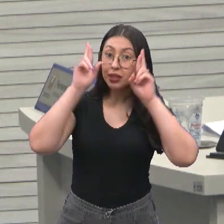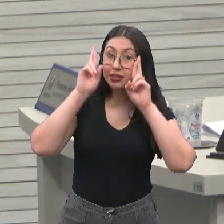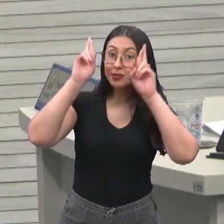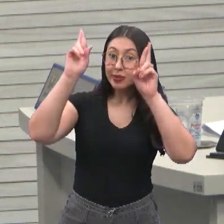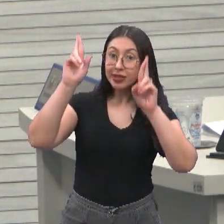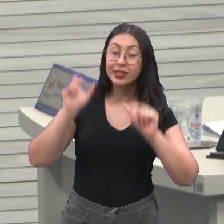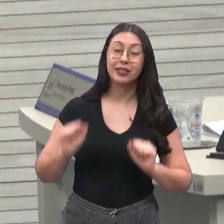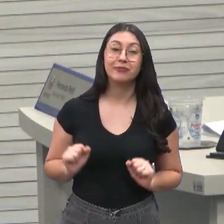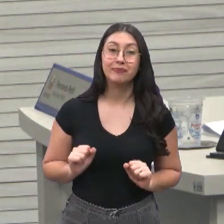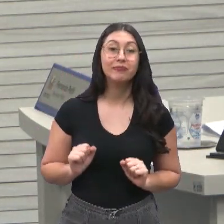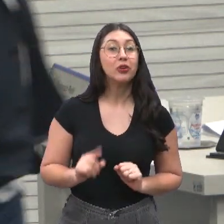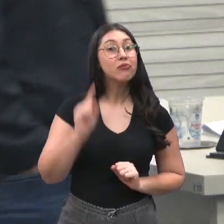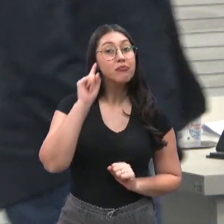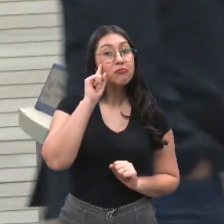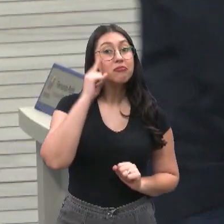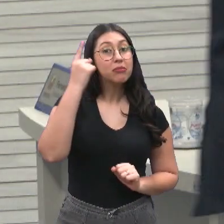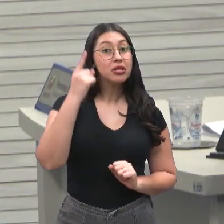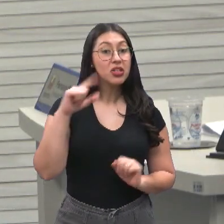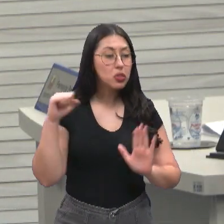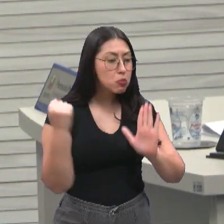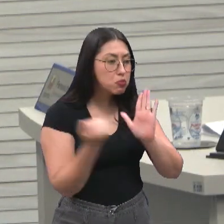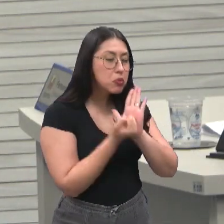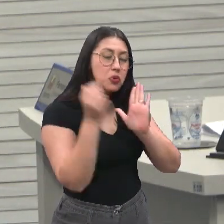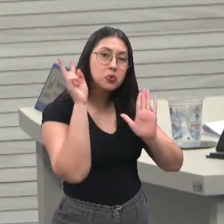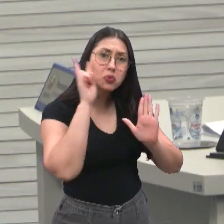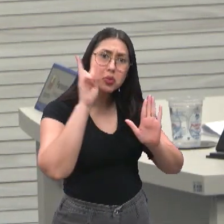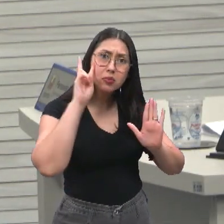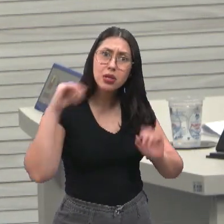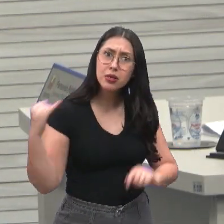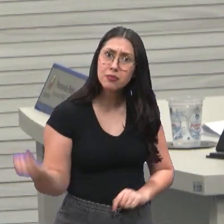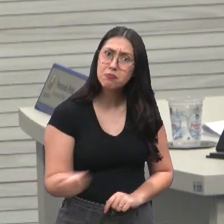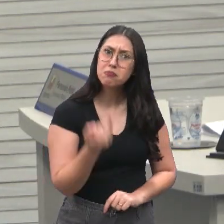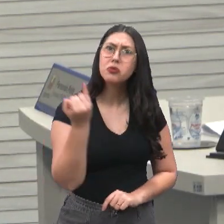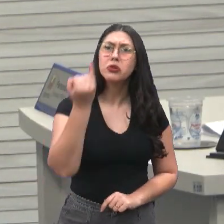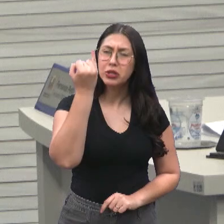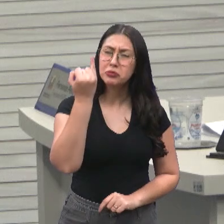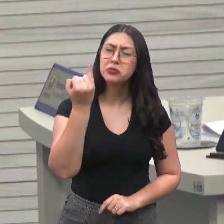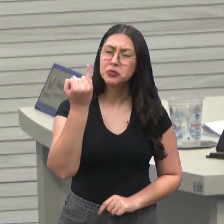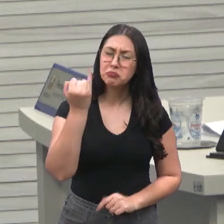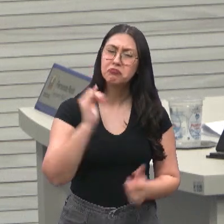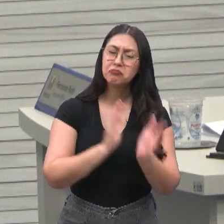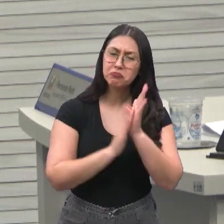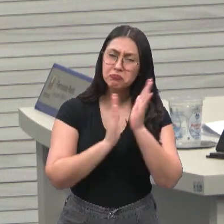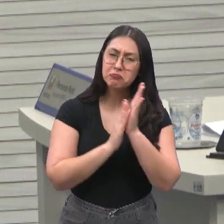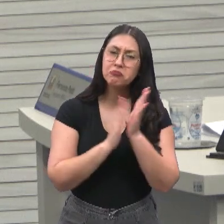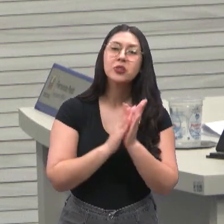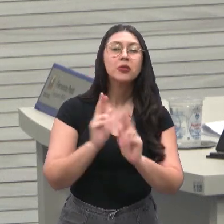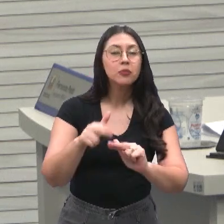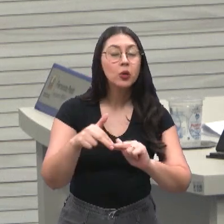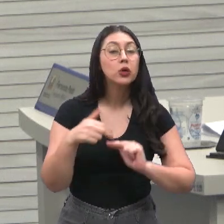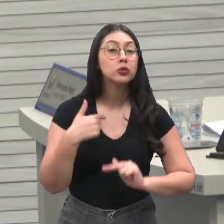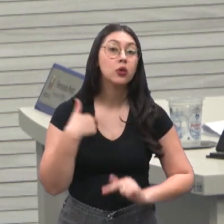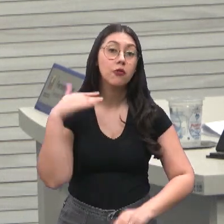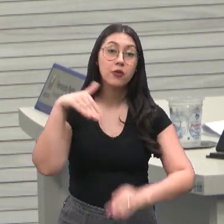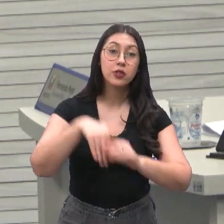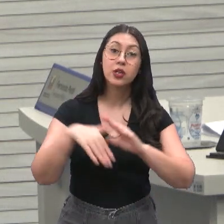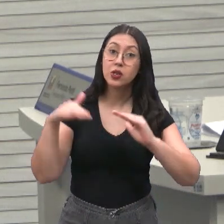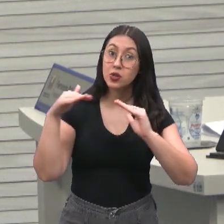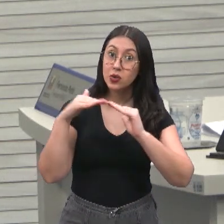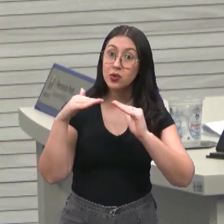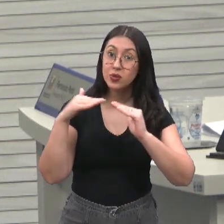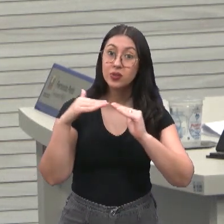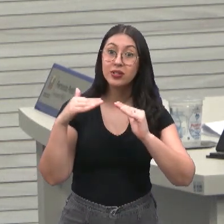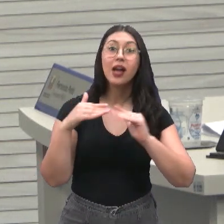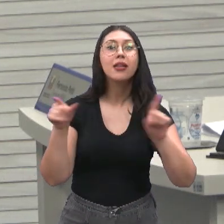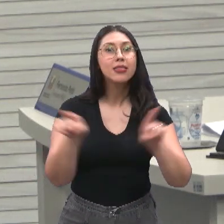ideia do memorial é extremamente importante e louvável, e por isso eu votei favorável, como